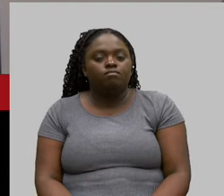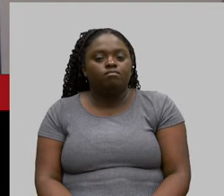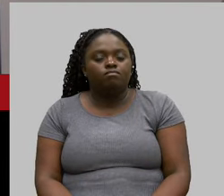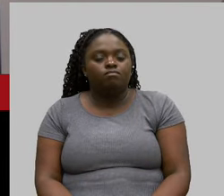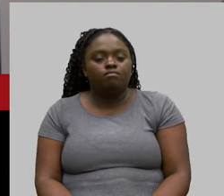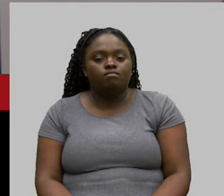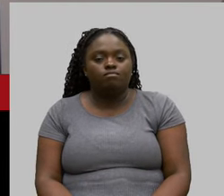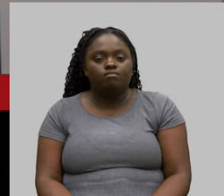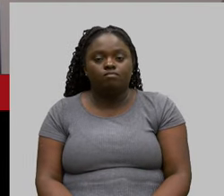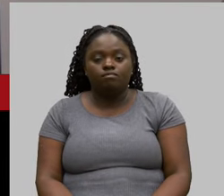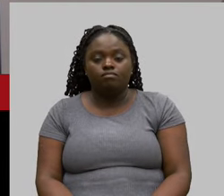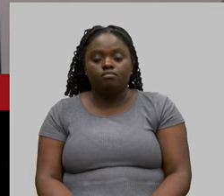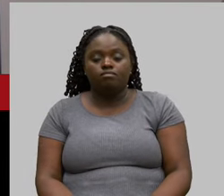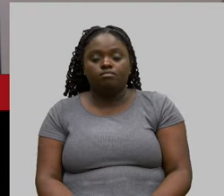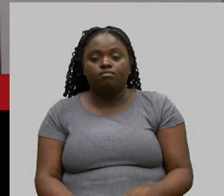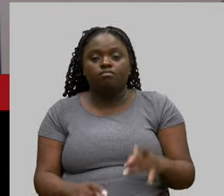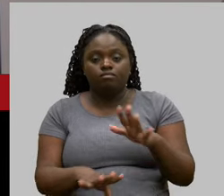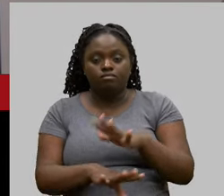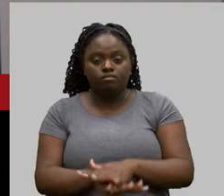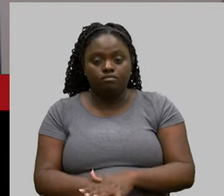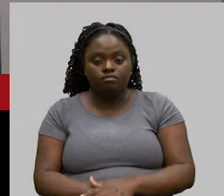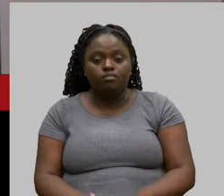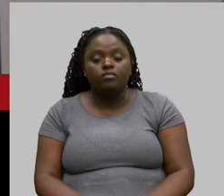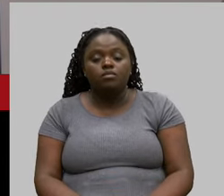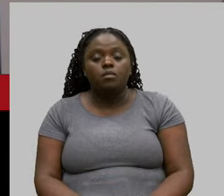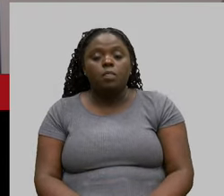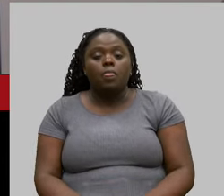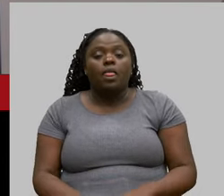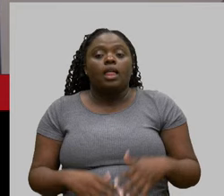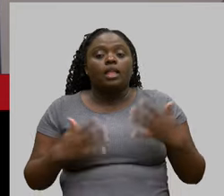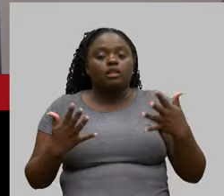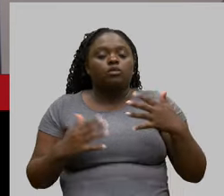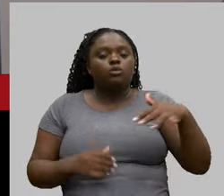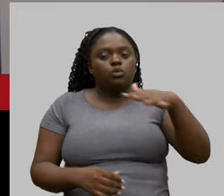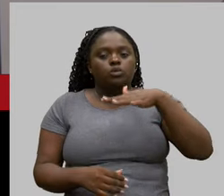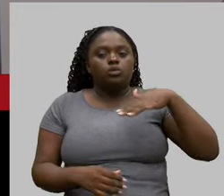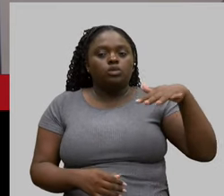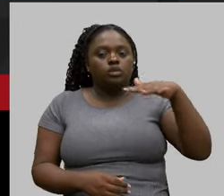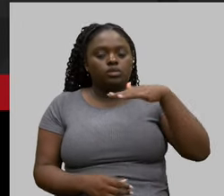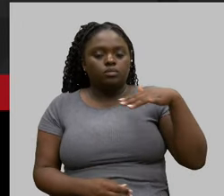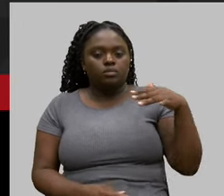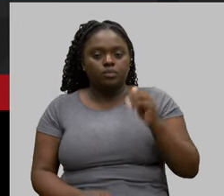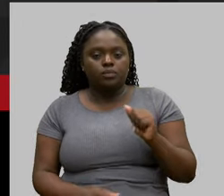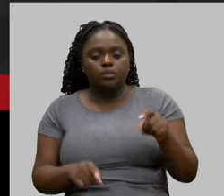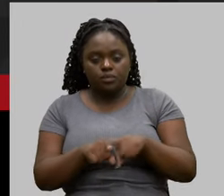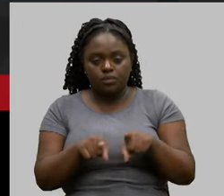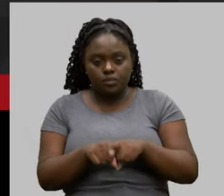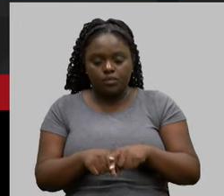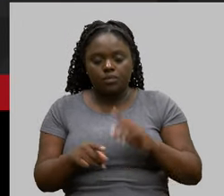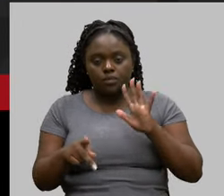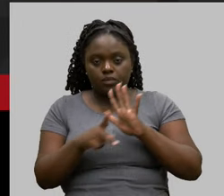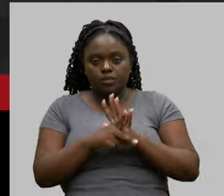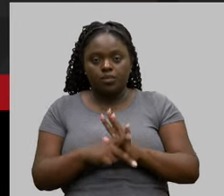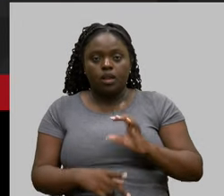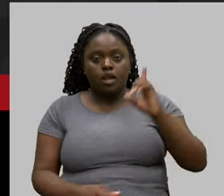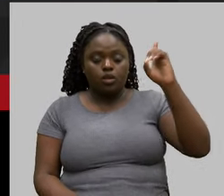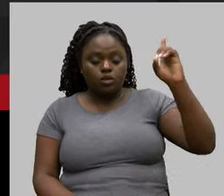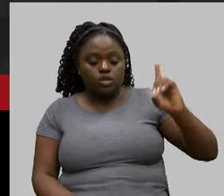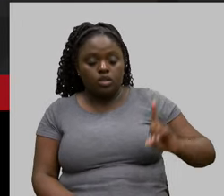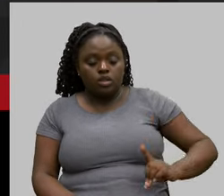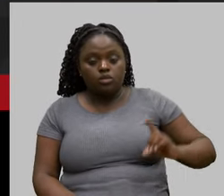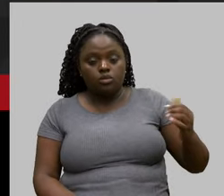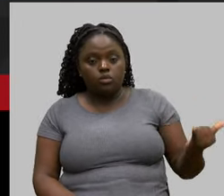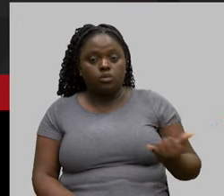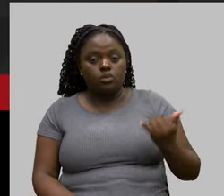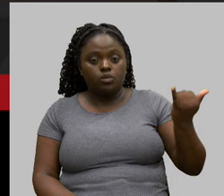conclusão a Previdência pública regime geral e regime próprio é um direito fundamental